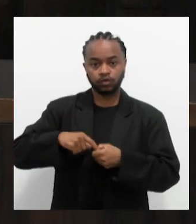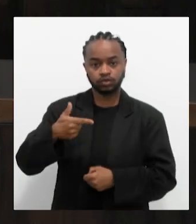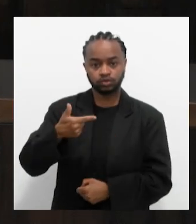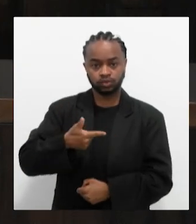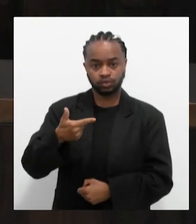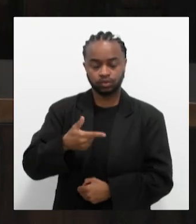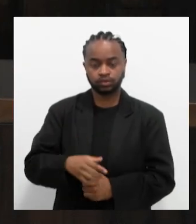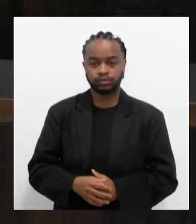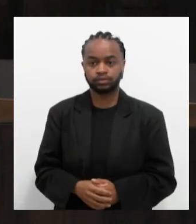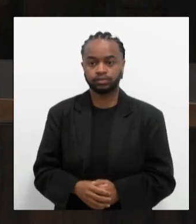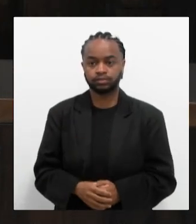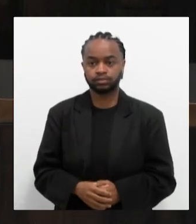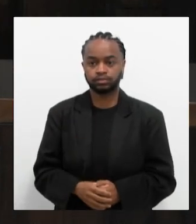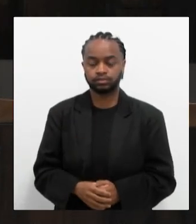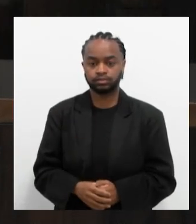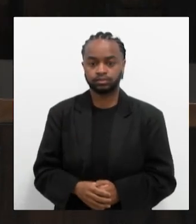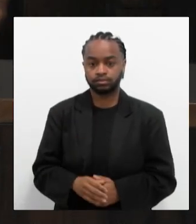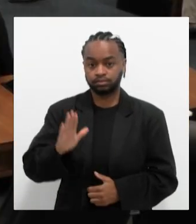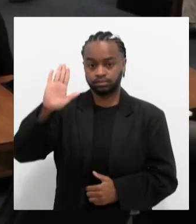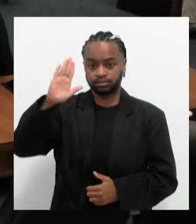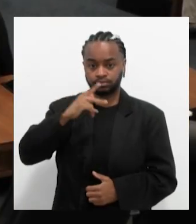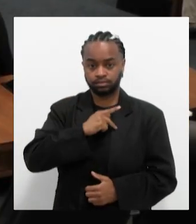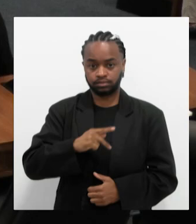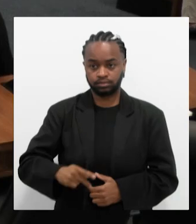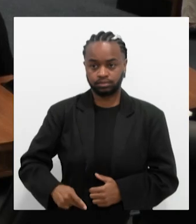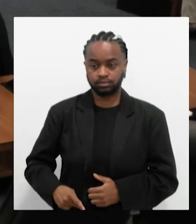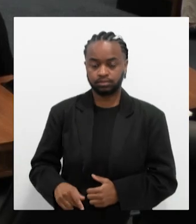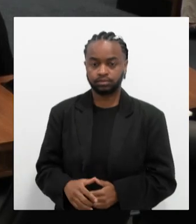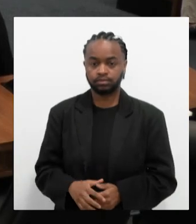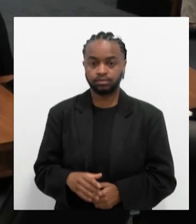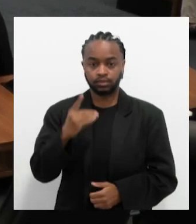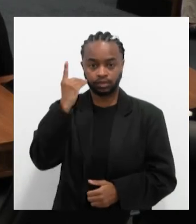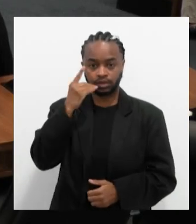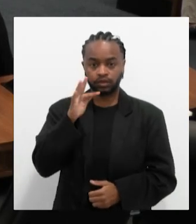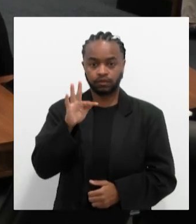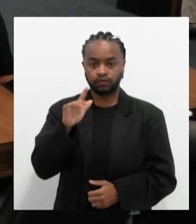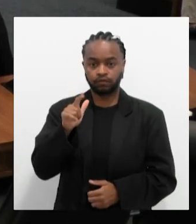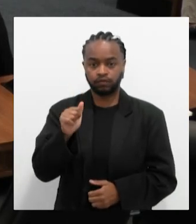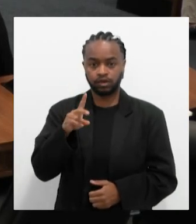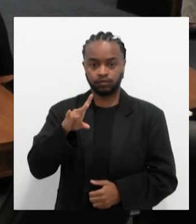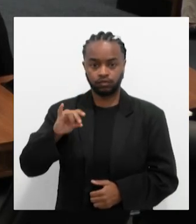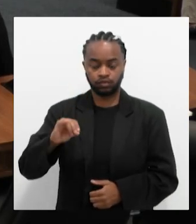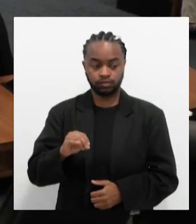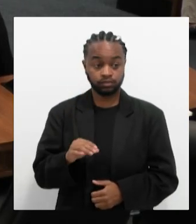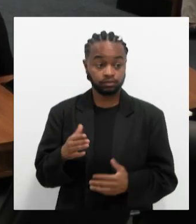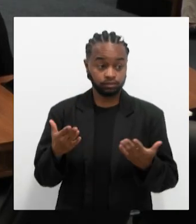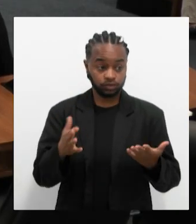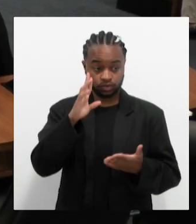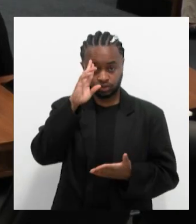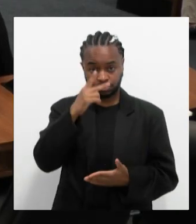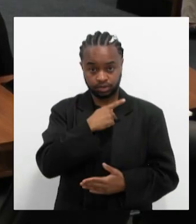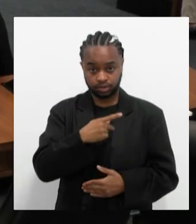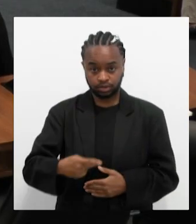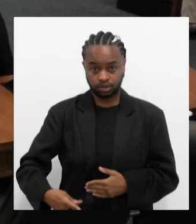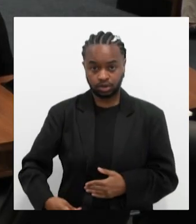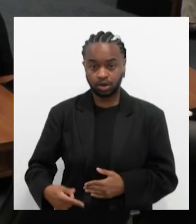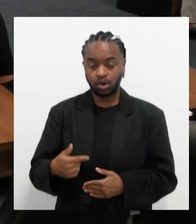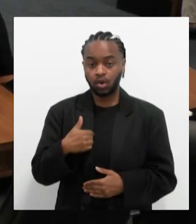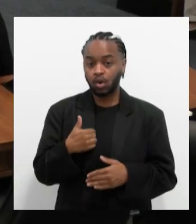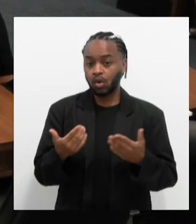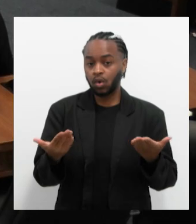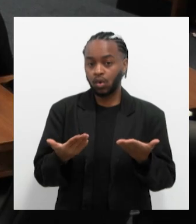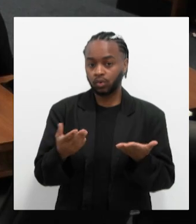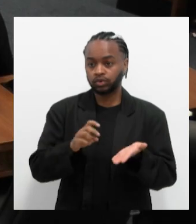em segunda. Pela ordem, presidente. Deputado Serafim. Presidente, hoje pela manhã